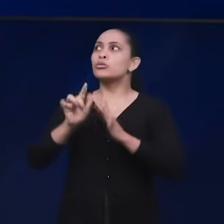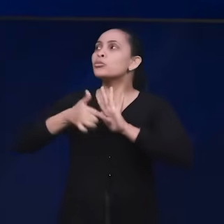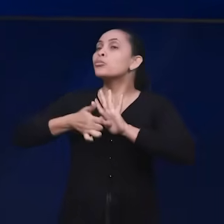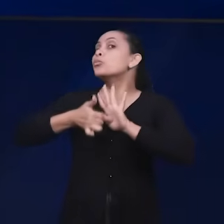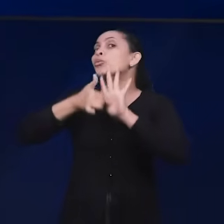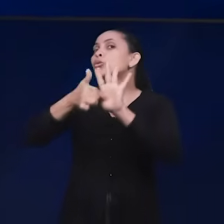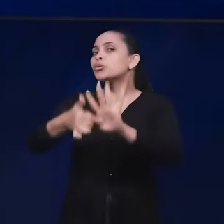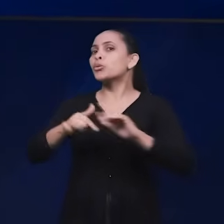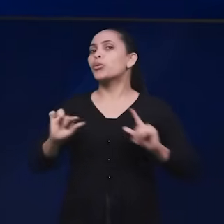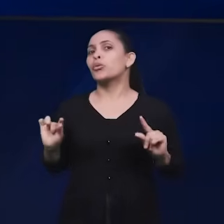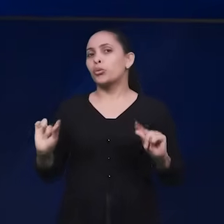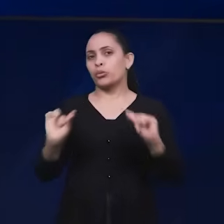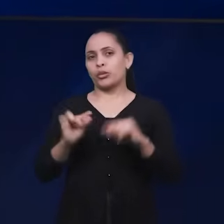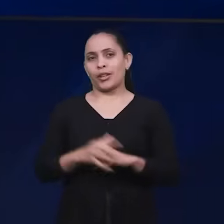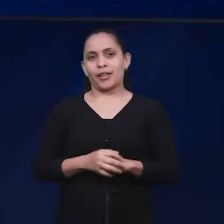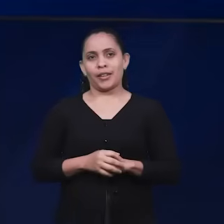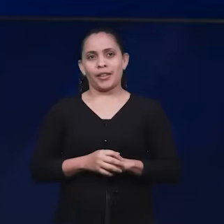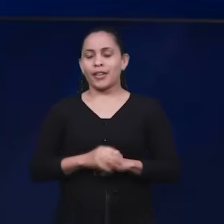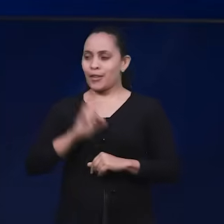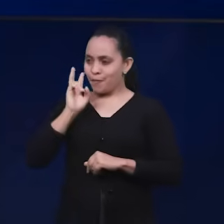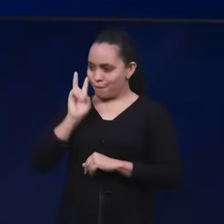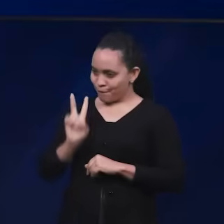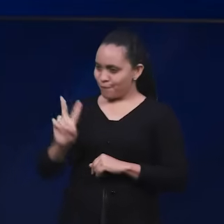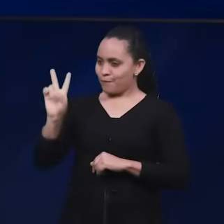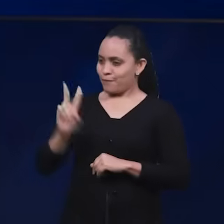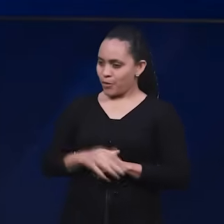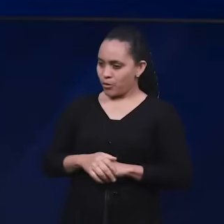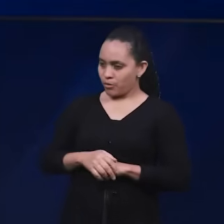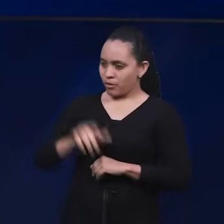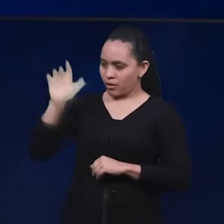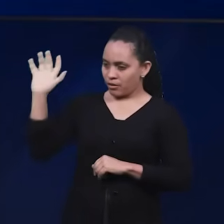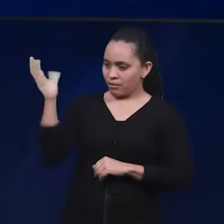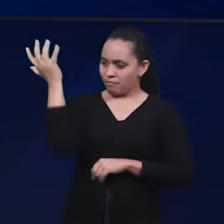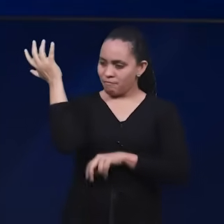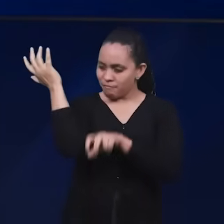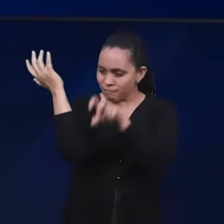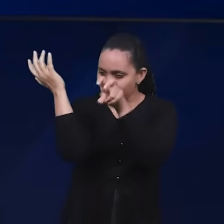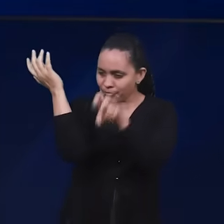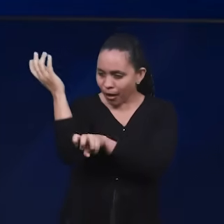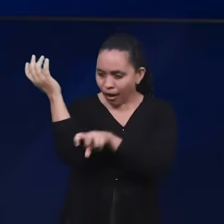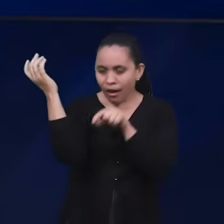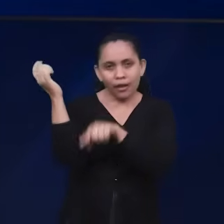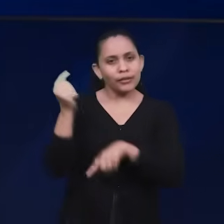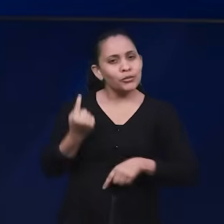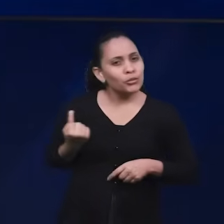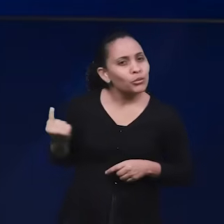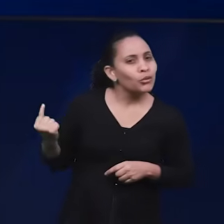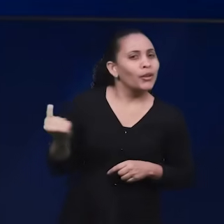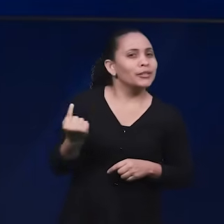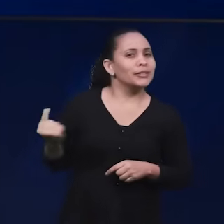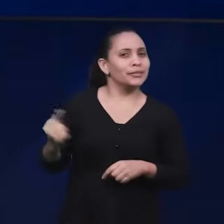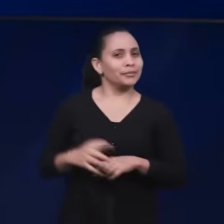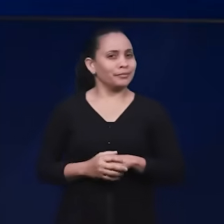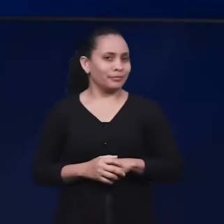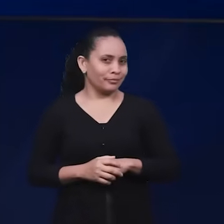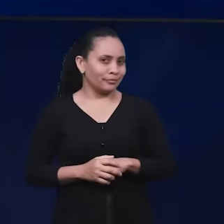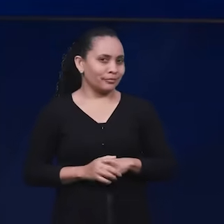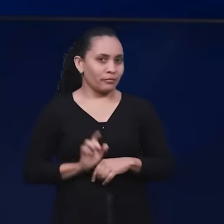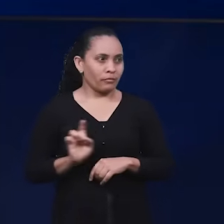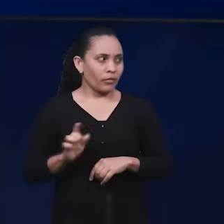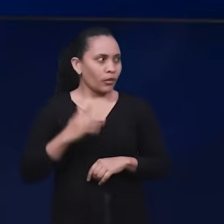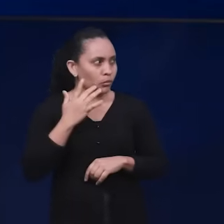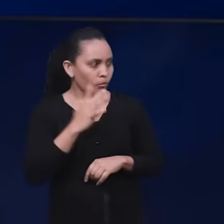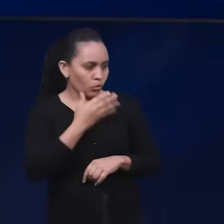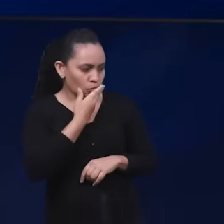ali que viu Natanael debaixo de uma figueira sozinho. Então ele falou, ele